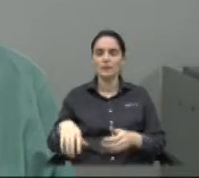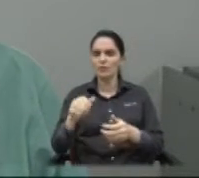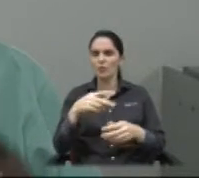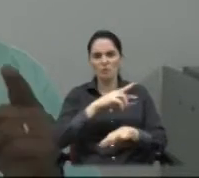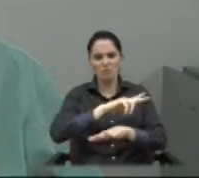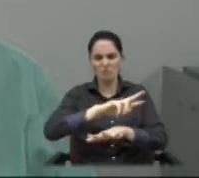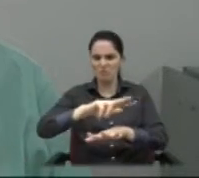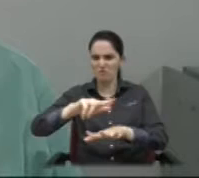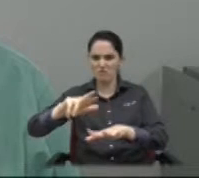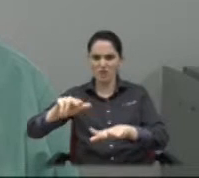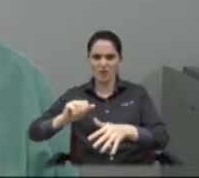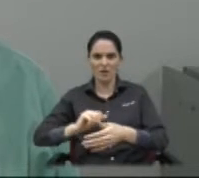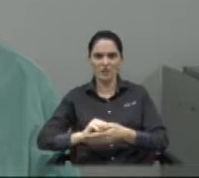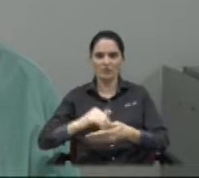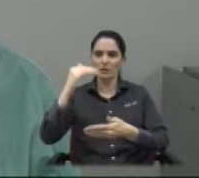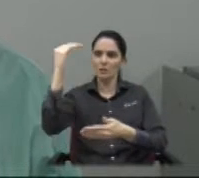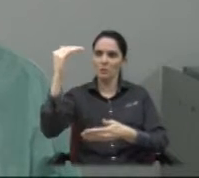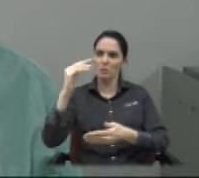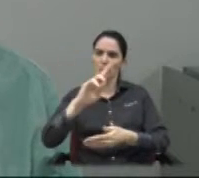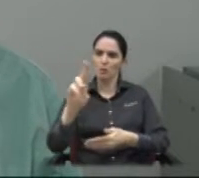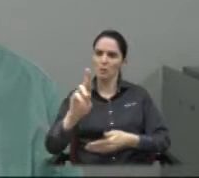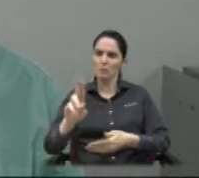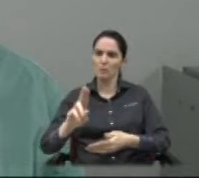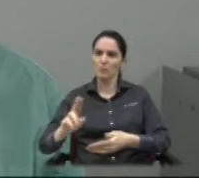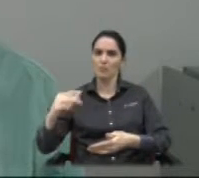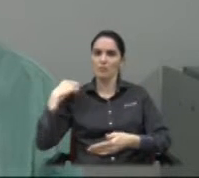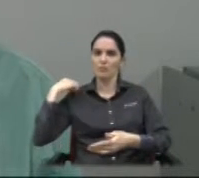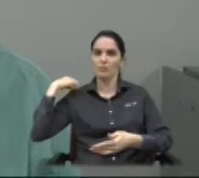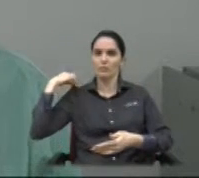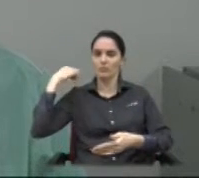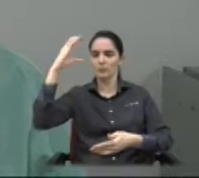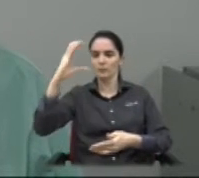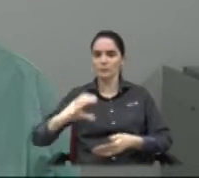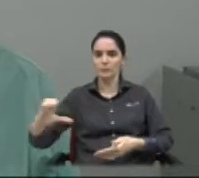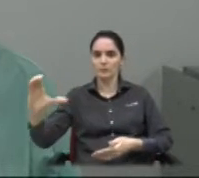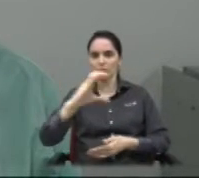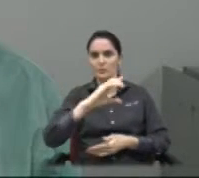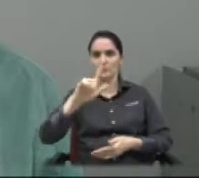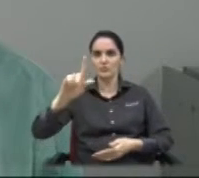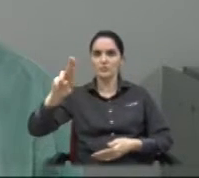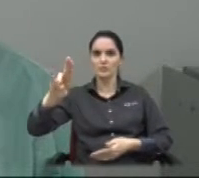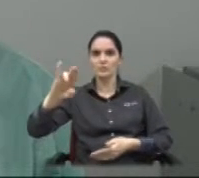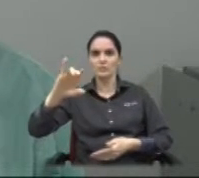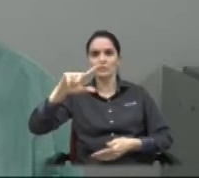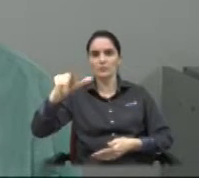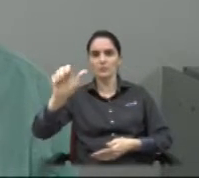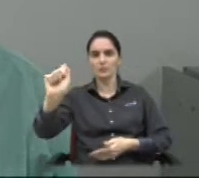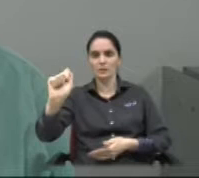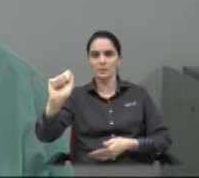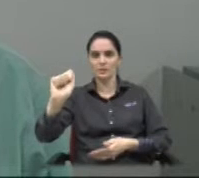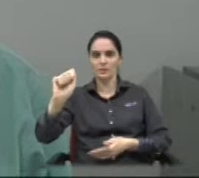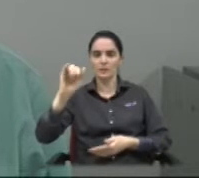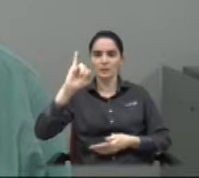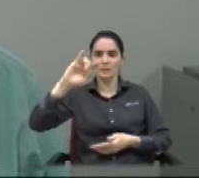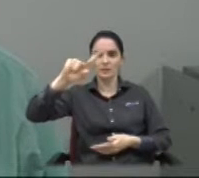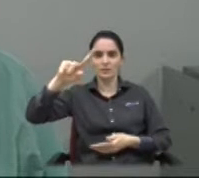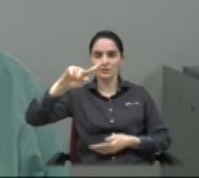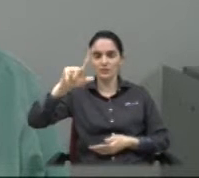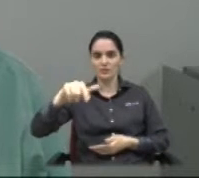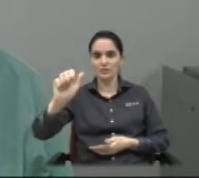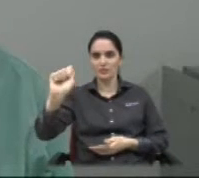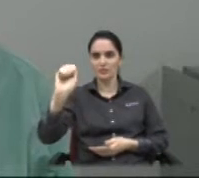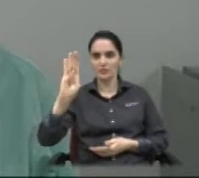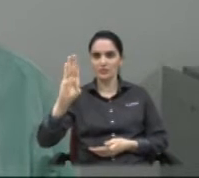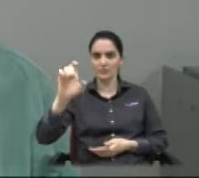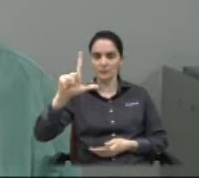Afro, na ALIC. Ela foi voluntária na Paróquia Santa Luzia, foi voluntária na Paróquia Santa Isabel, foi voluntária no